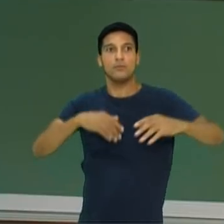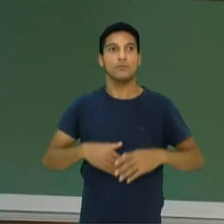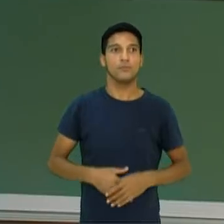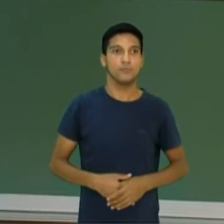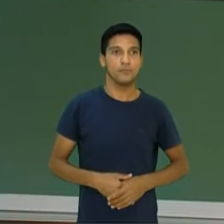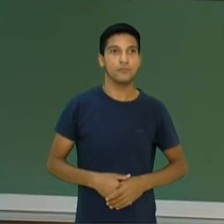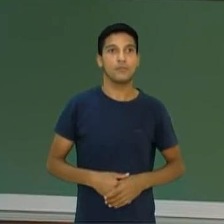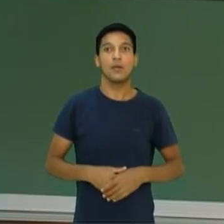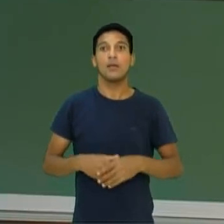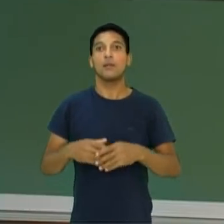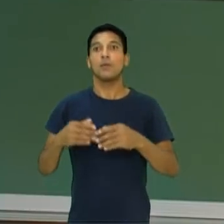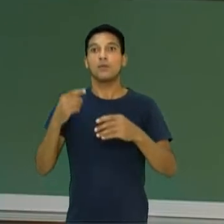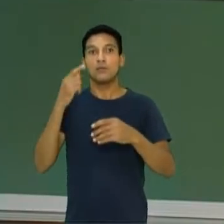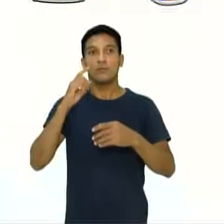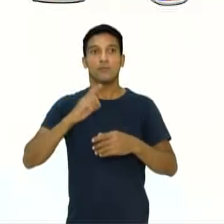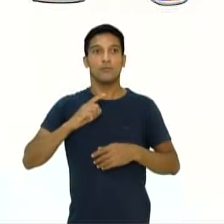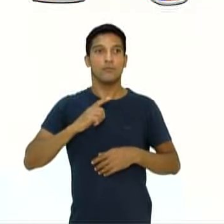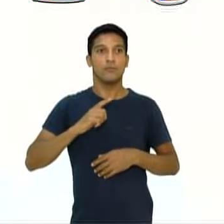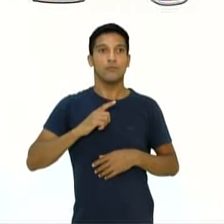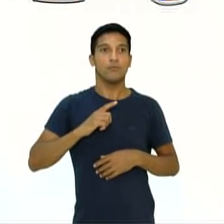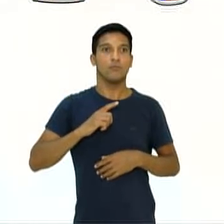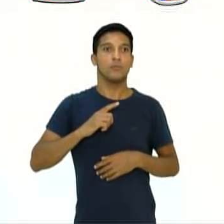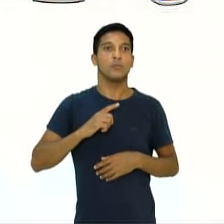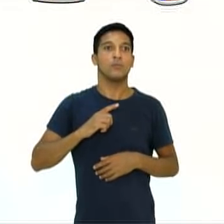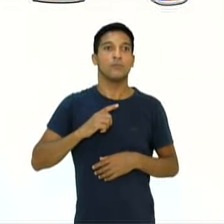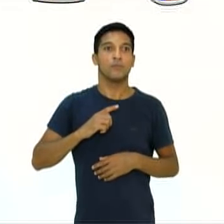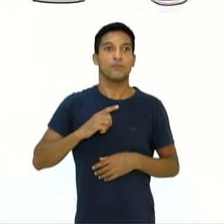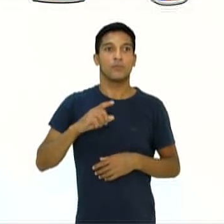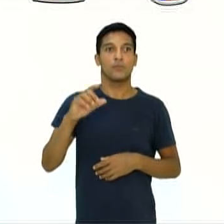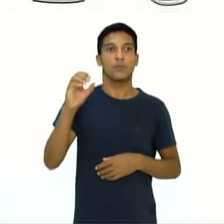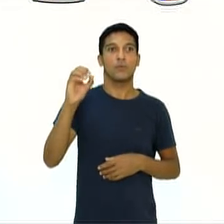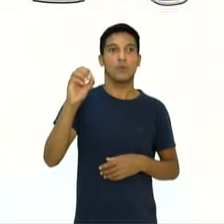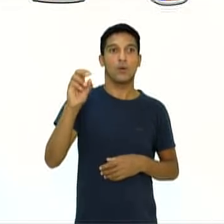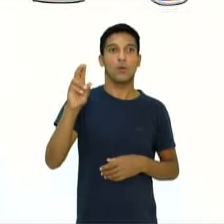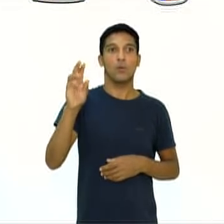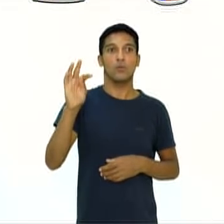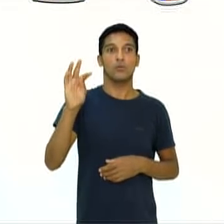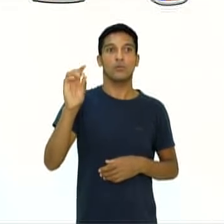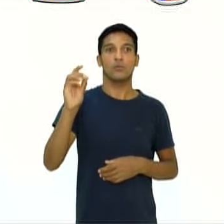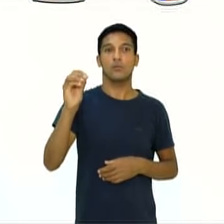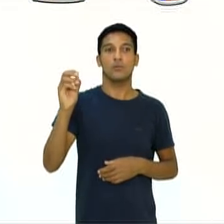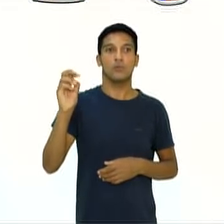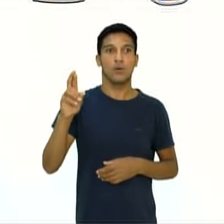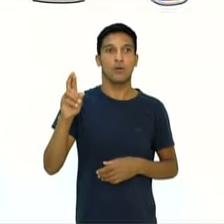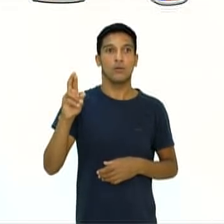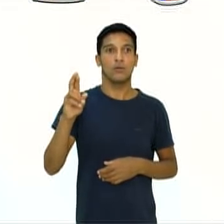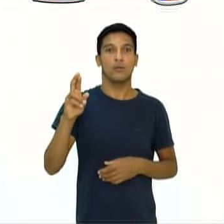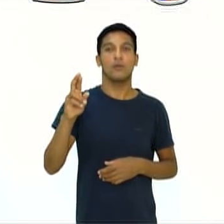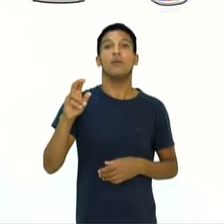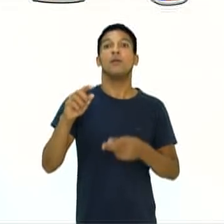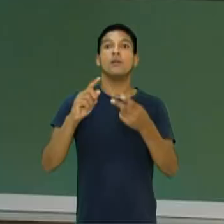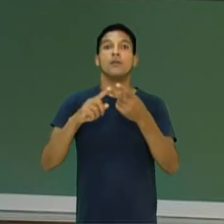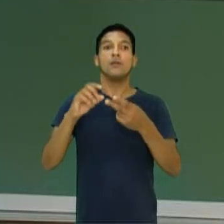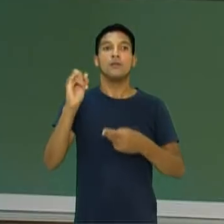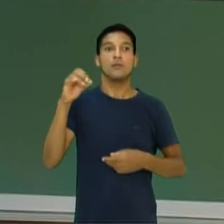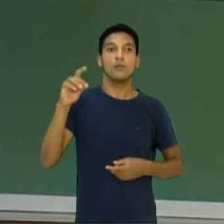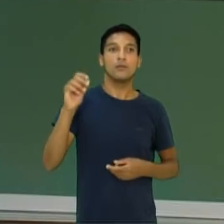né, num local fechado, e field, que é um espaço aberto também fora, mas com o terreno